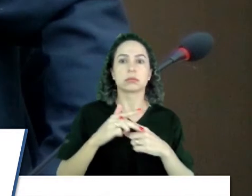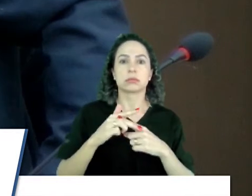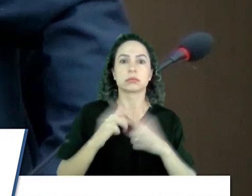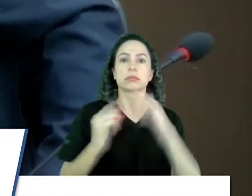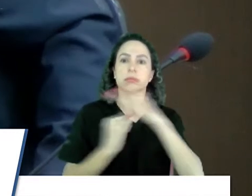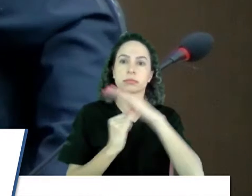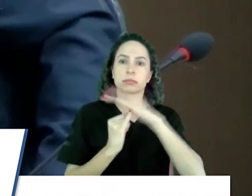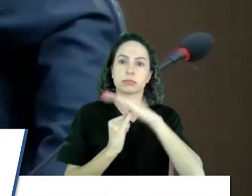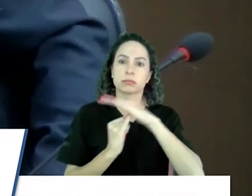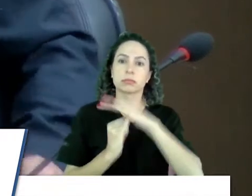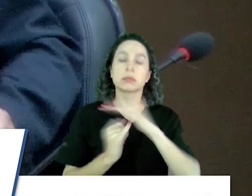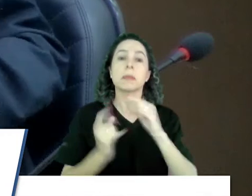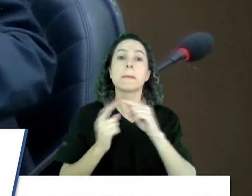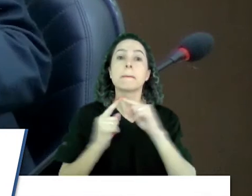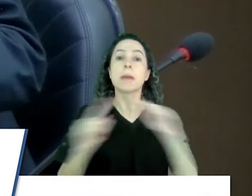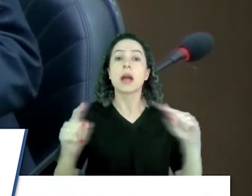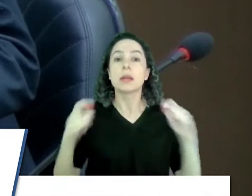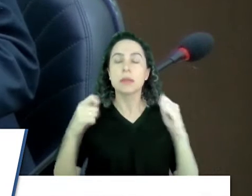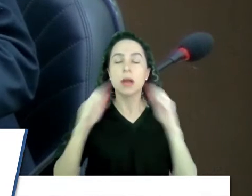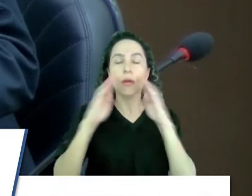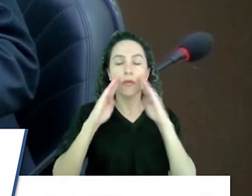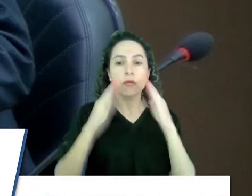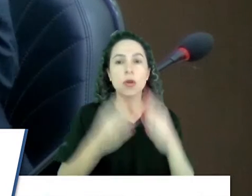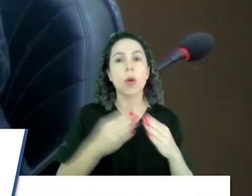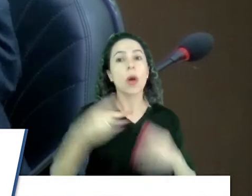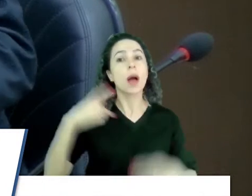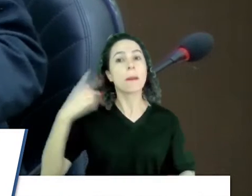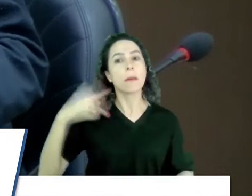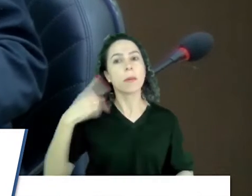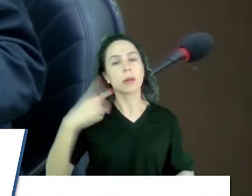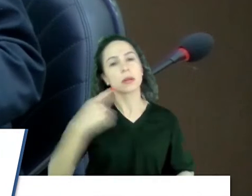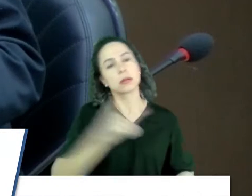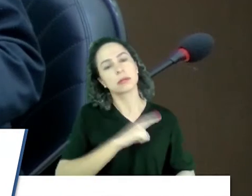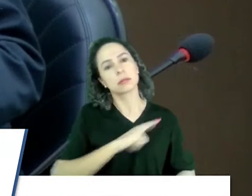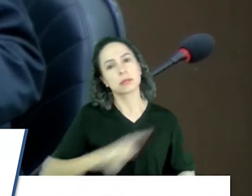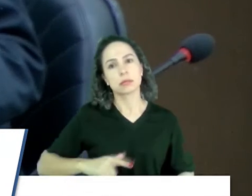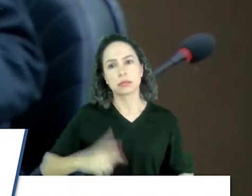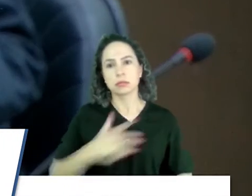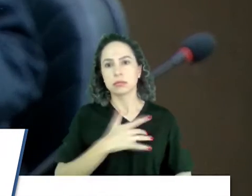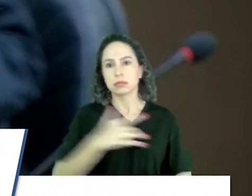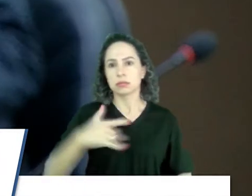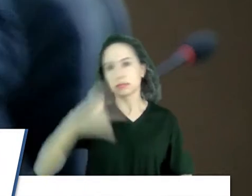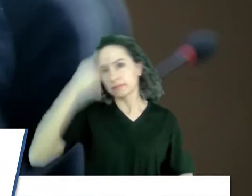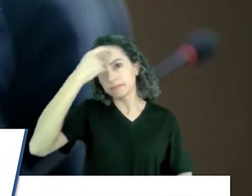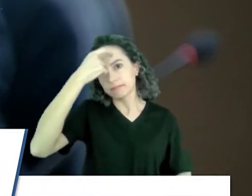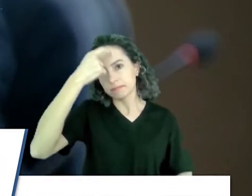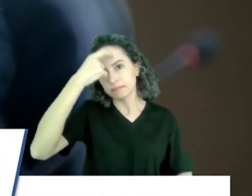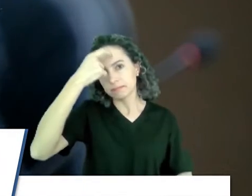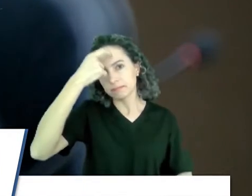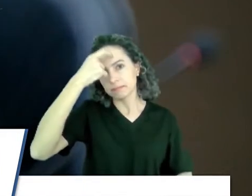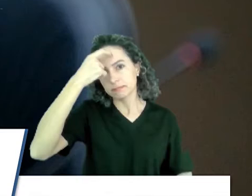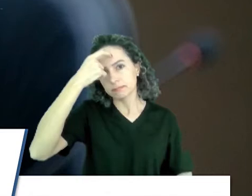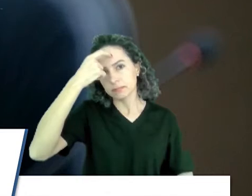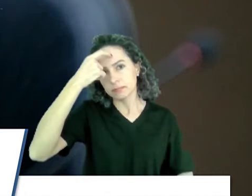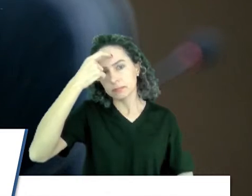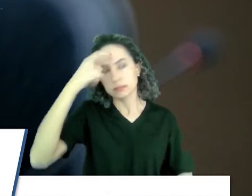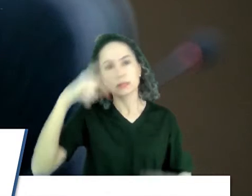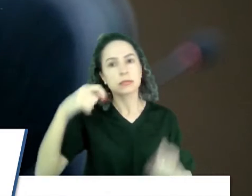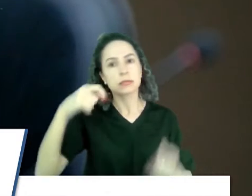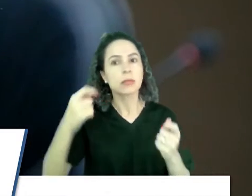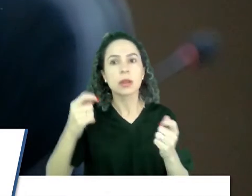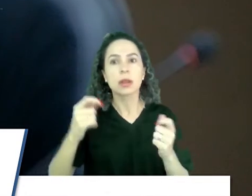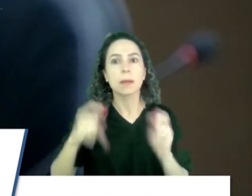que precisa ser focado é na política pública de saúde mental. Precisa ter uma política de